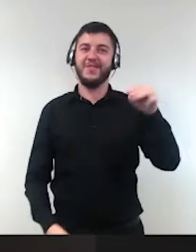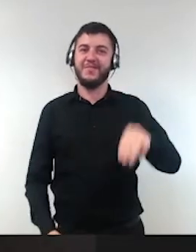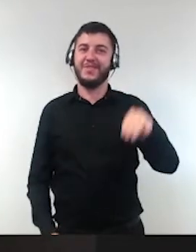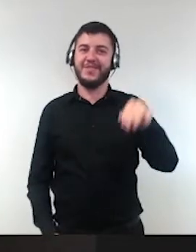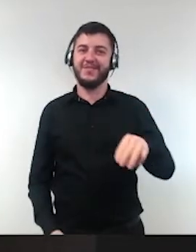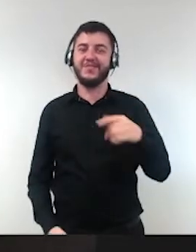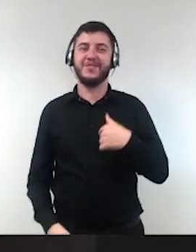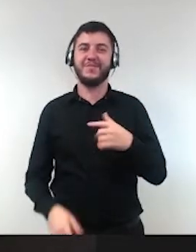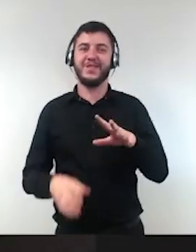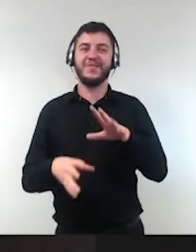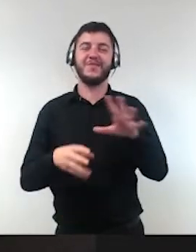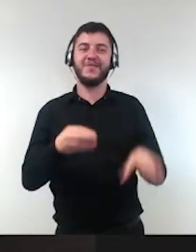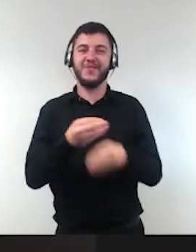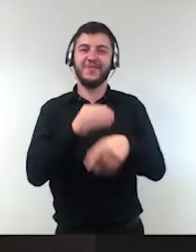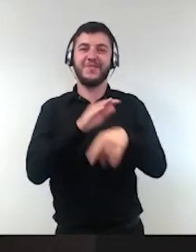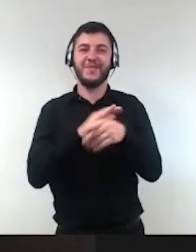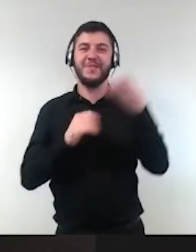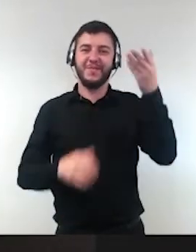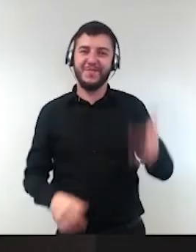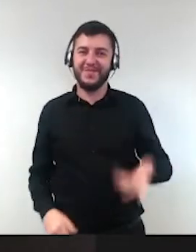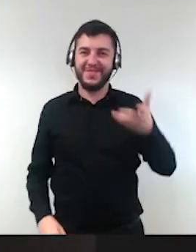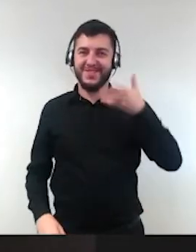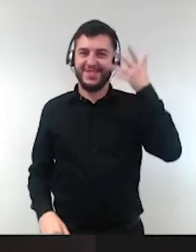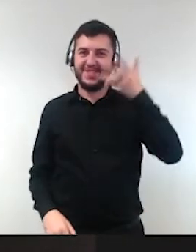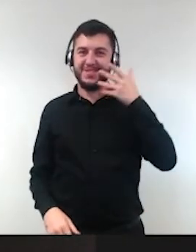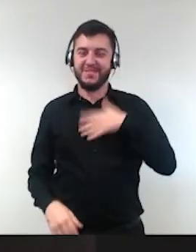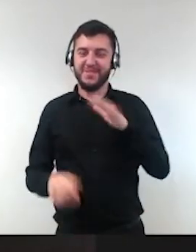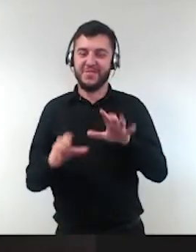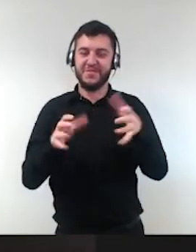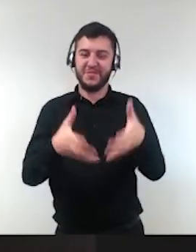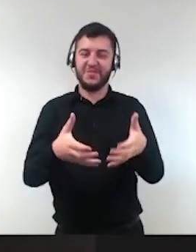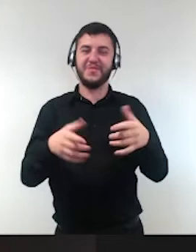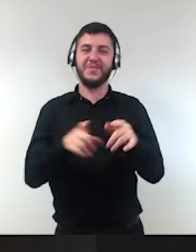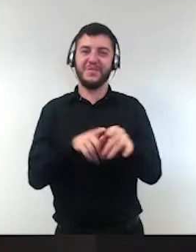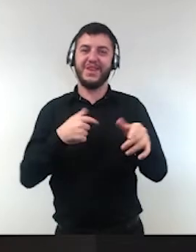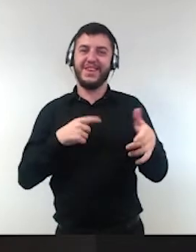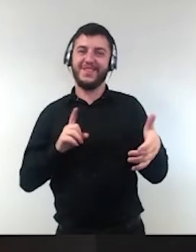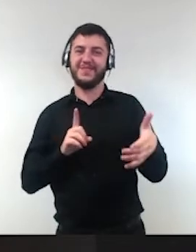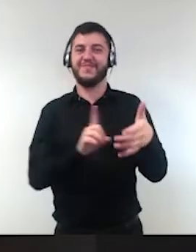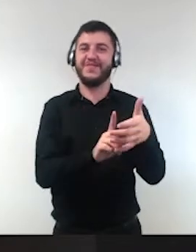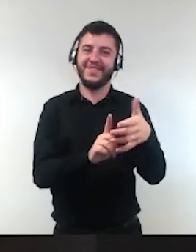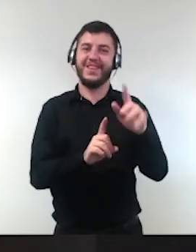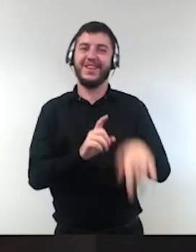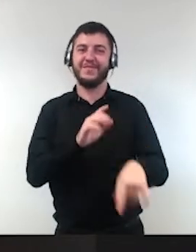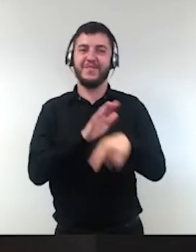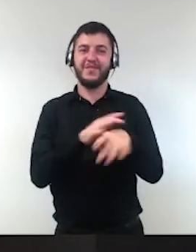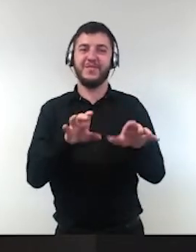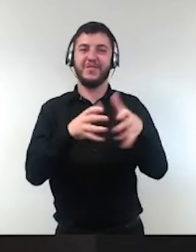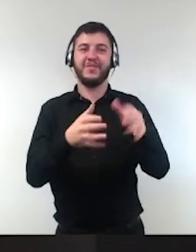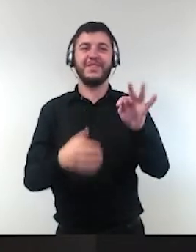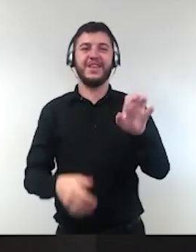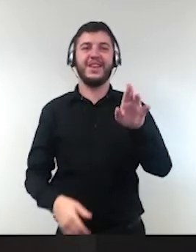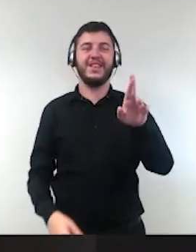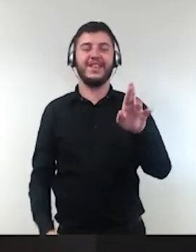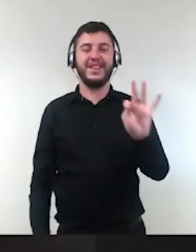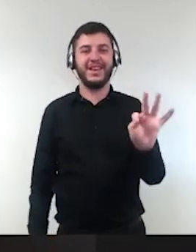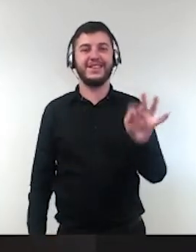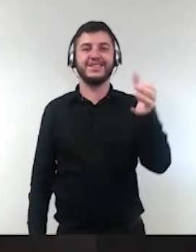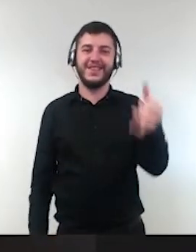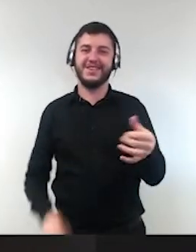ainda mais a sua fala, que a minha turma, nesses 4 meses, a turma que eu faço parte, a primeira turma do TRT 6 de Pernambuco,